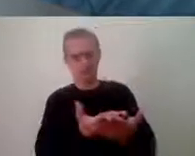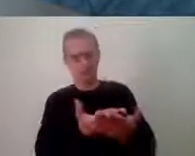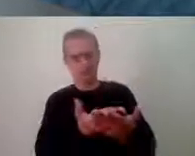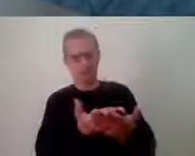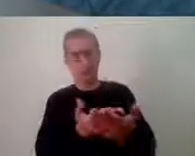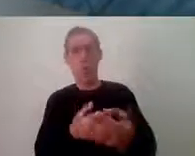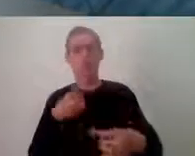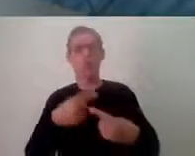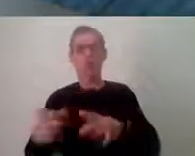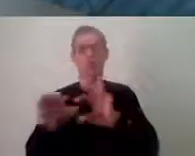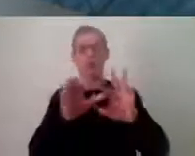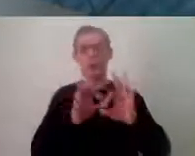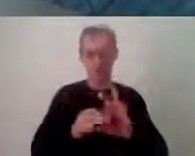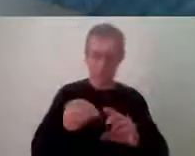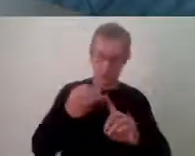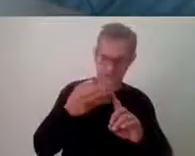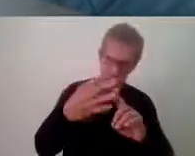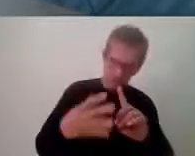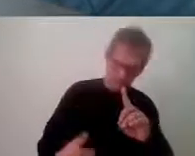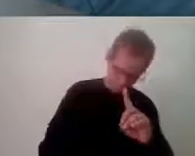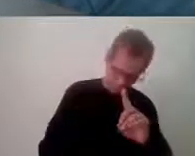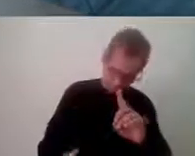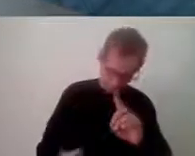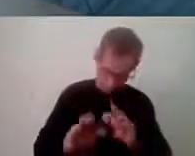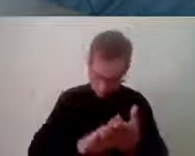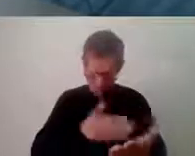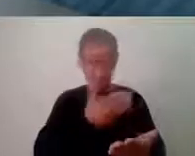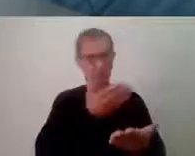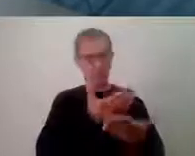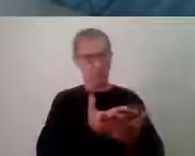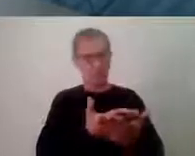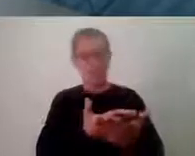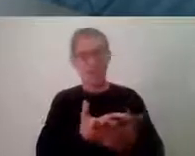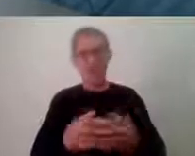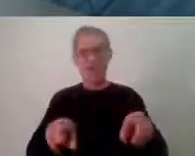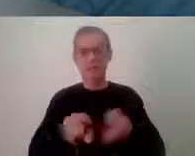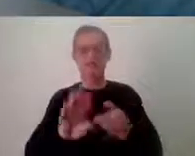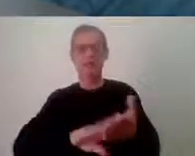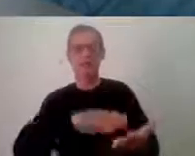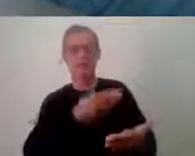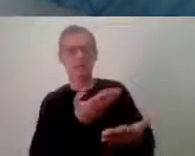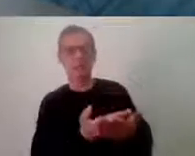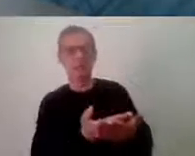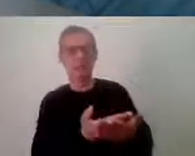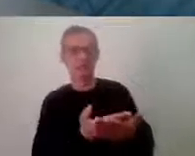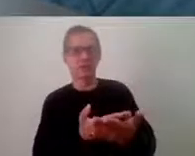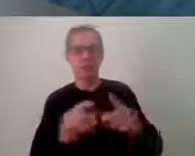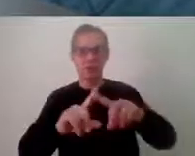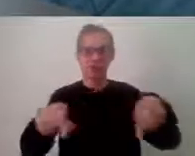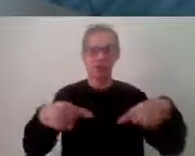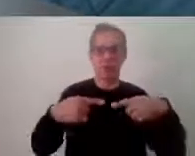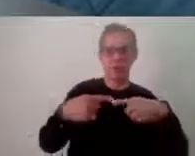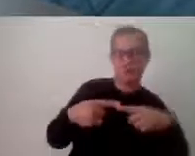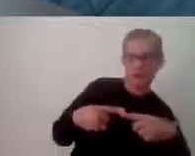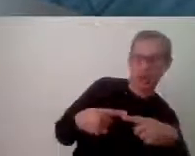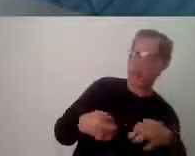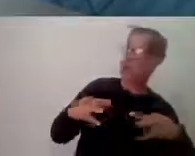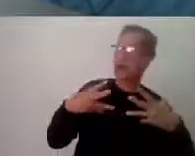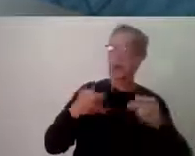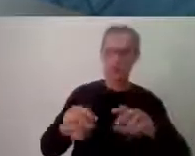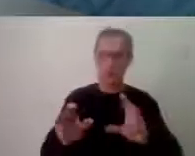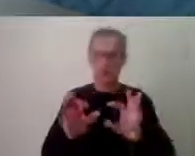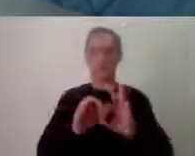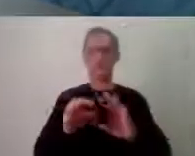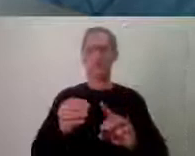Então, a integral definida, ela pode ser interpretada como uma área. Nem toda